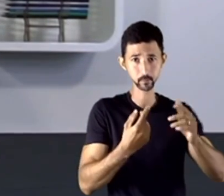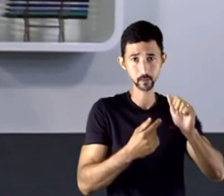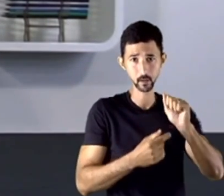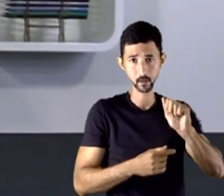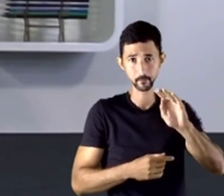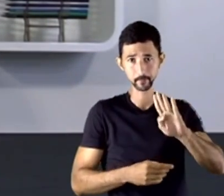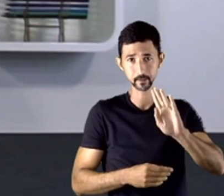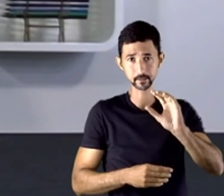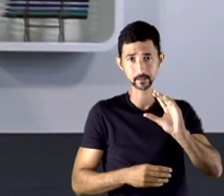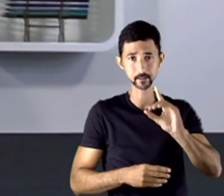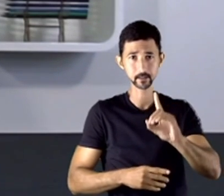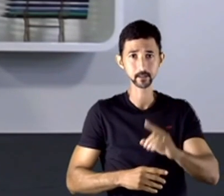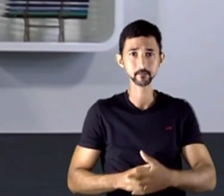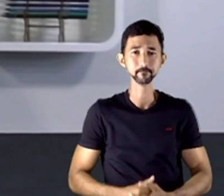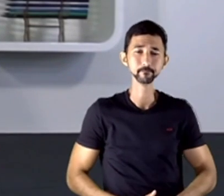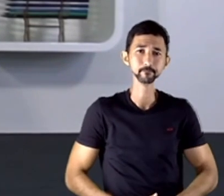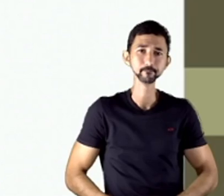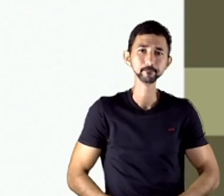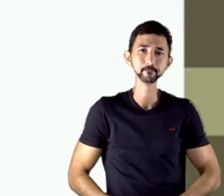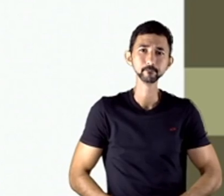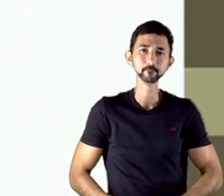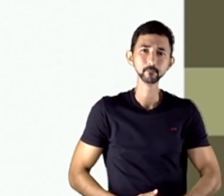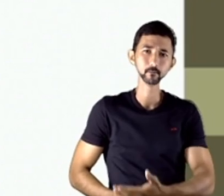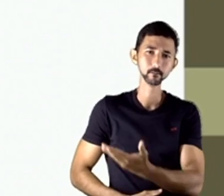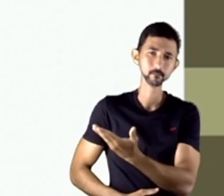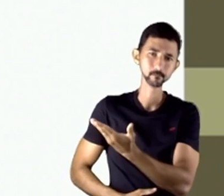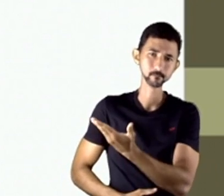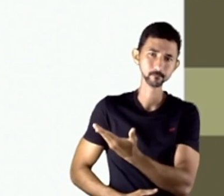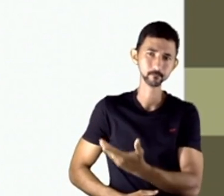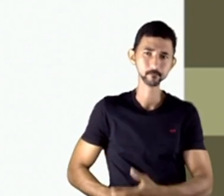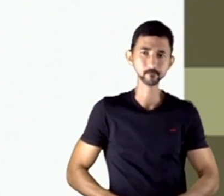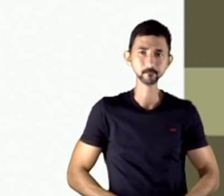adequada. Bora lá?